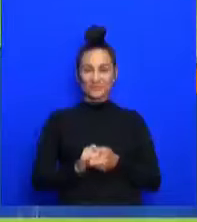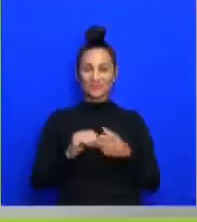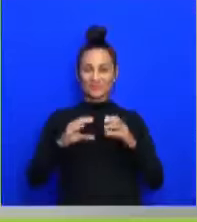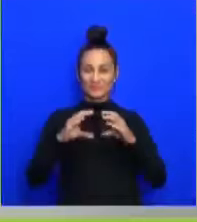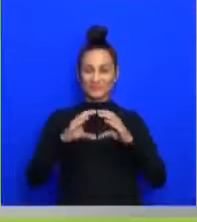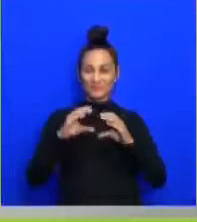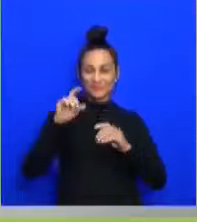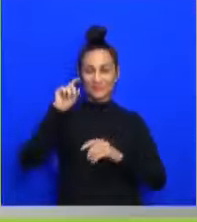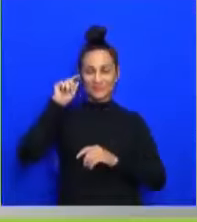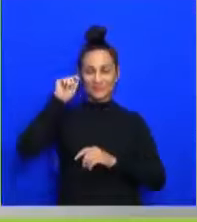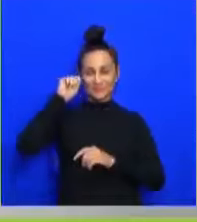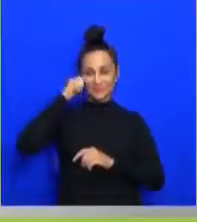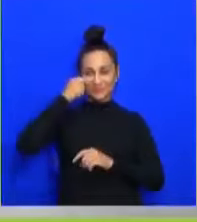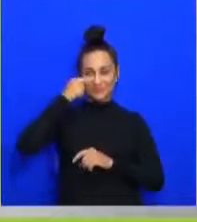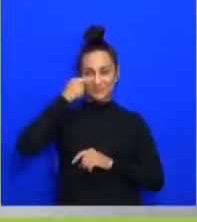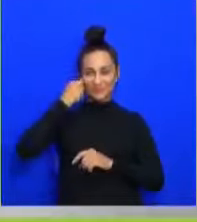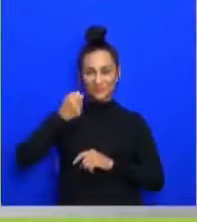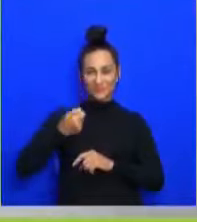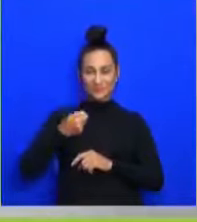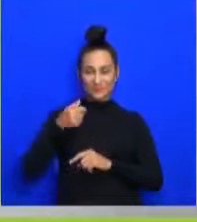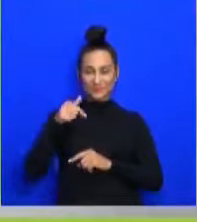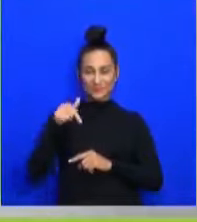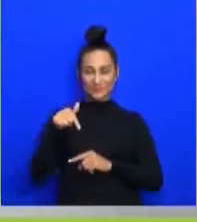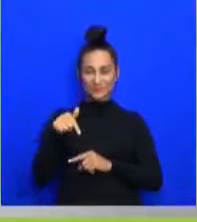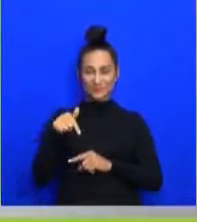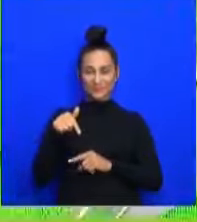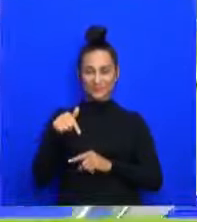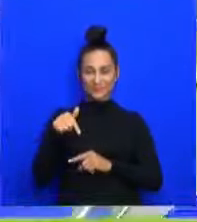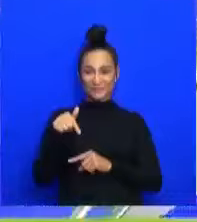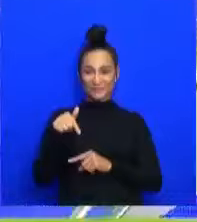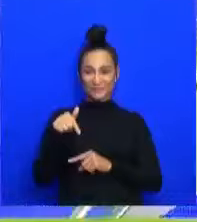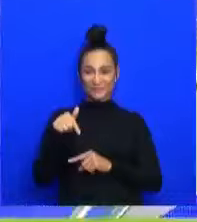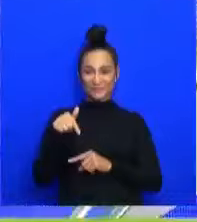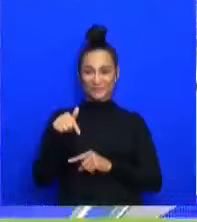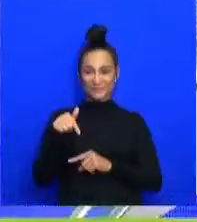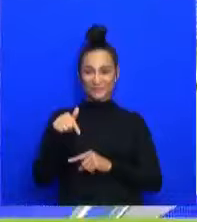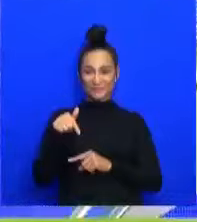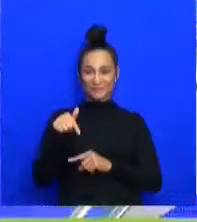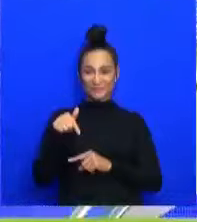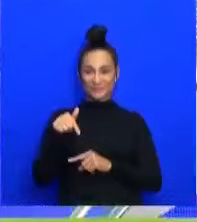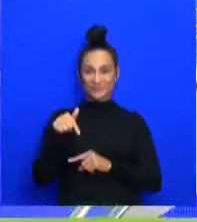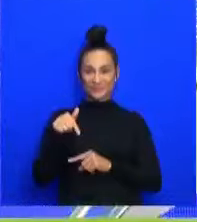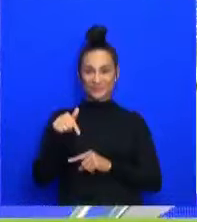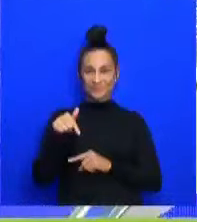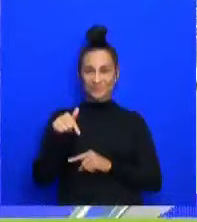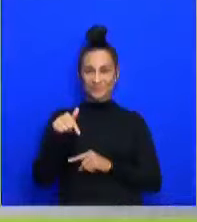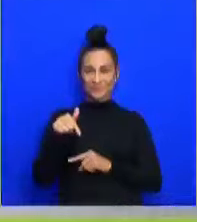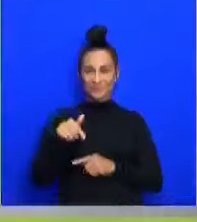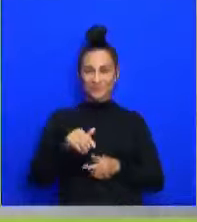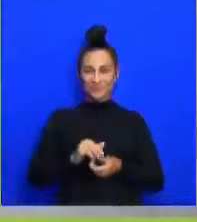Bola preta, número 7.